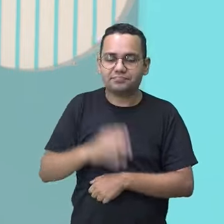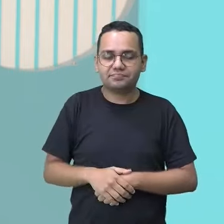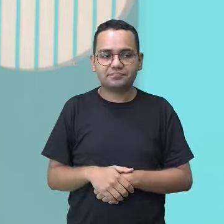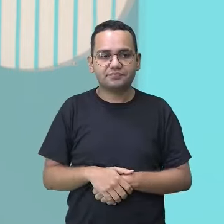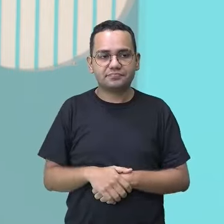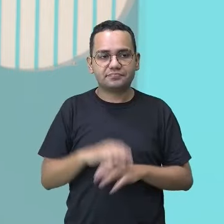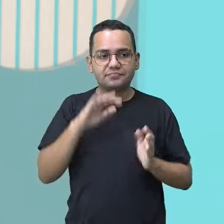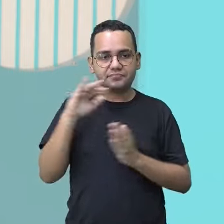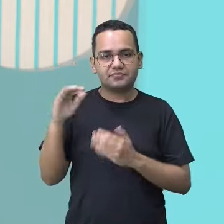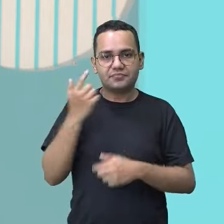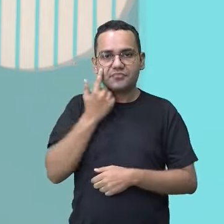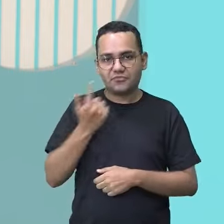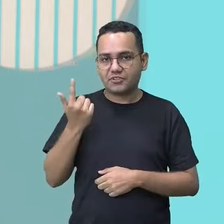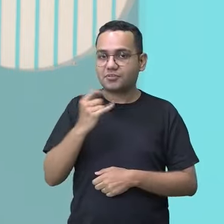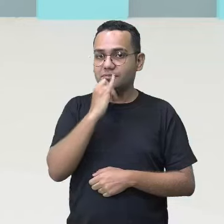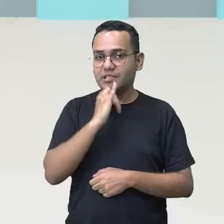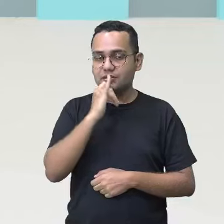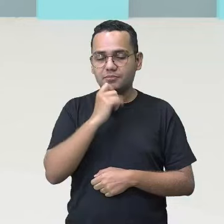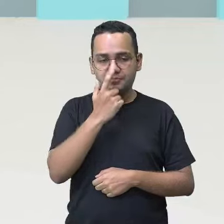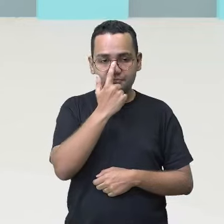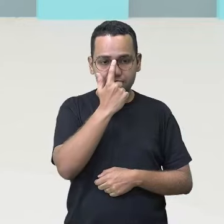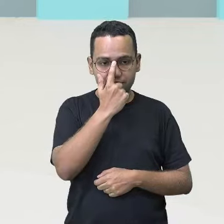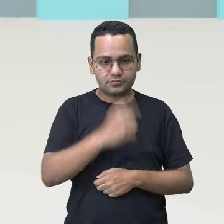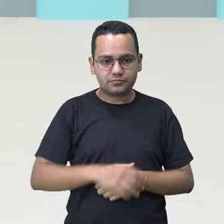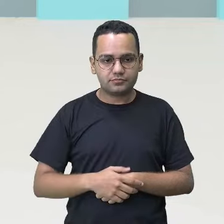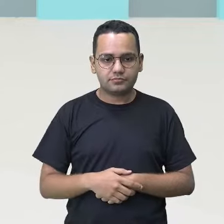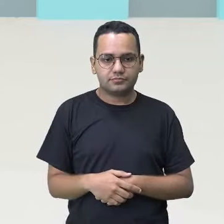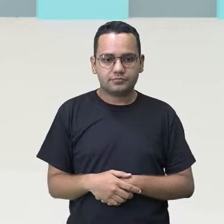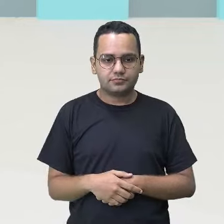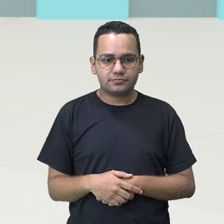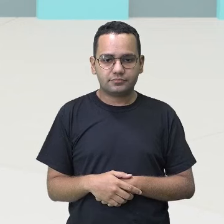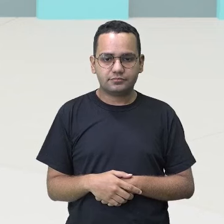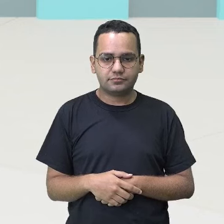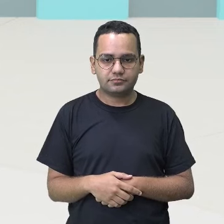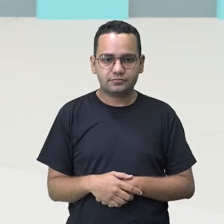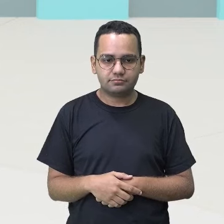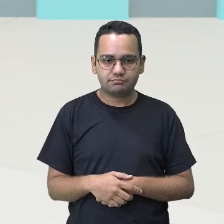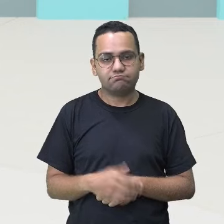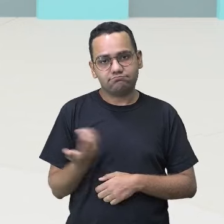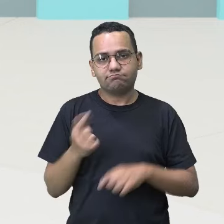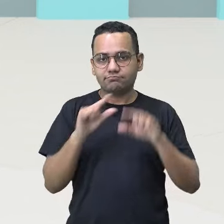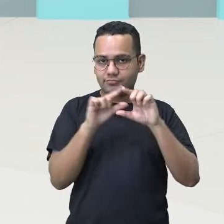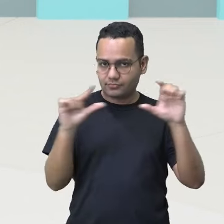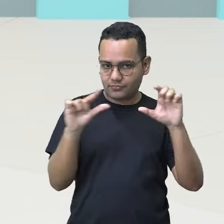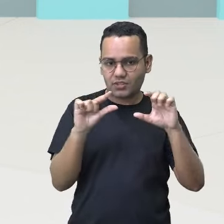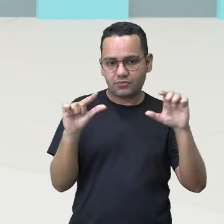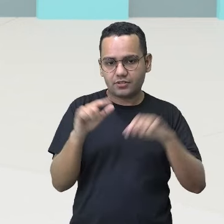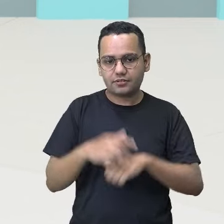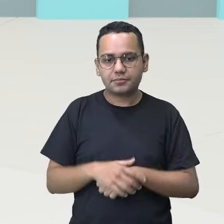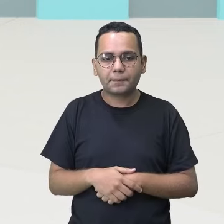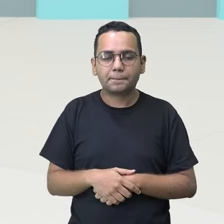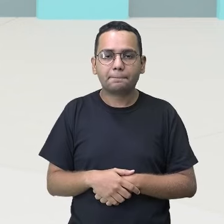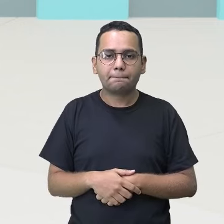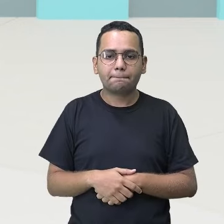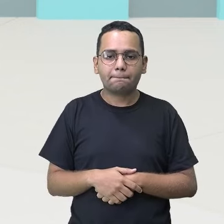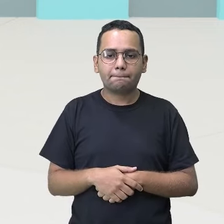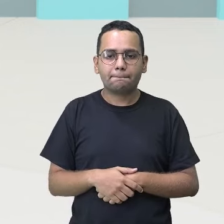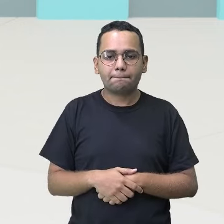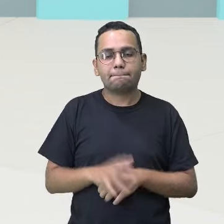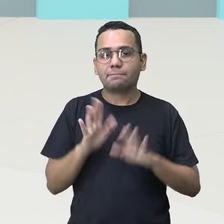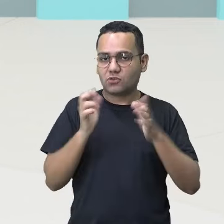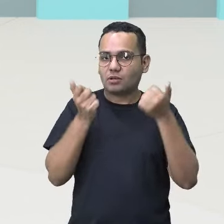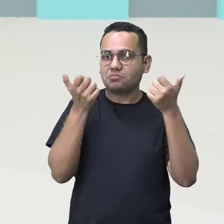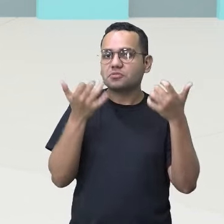dois exemplos aí comigo acompanhe nós temos aí ó novamente o menino que amei mora no Rio de Janeiro como eu